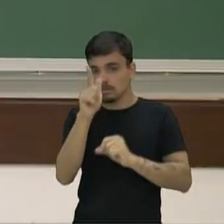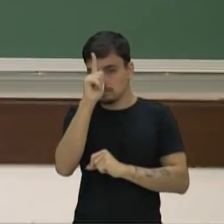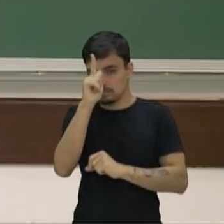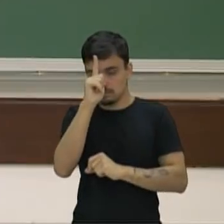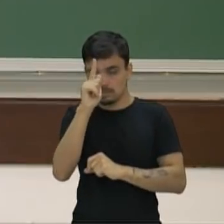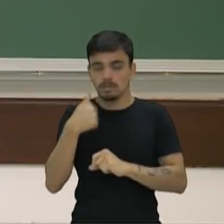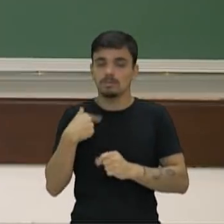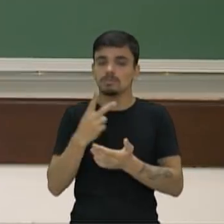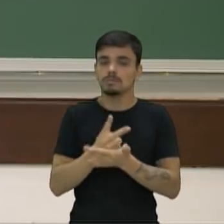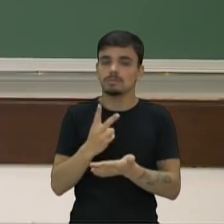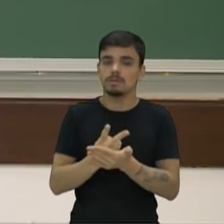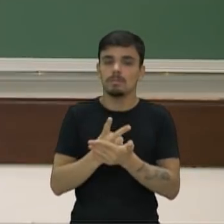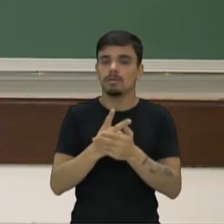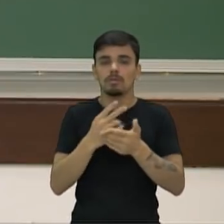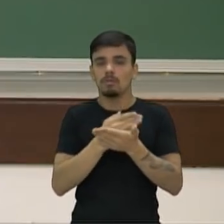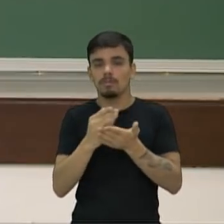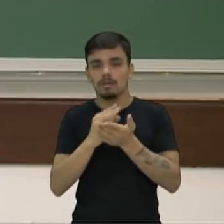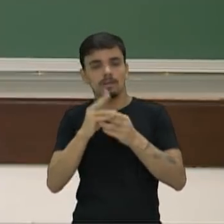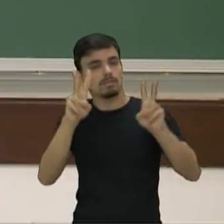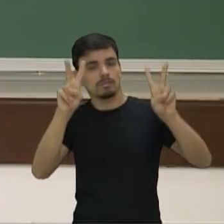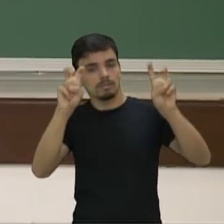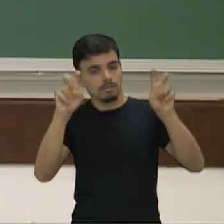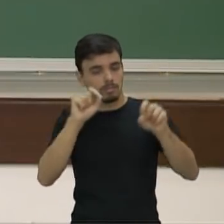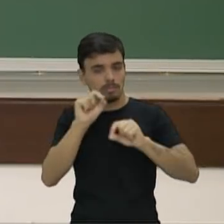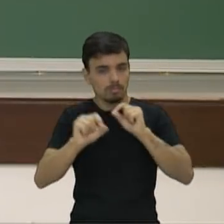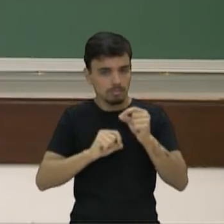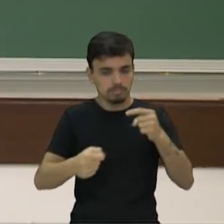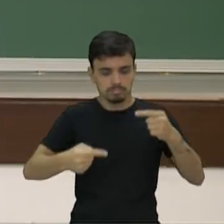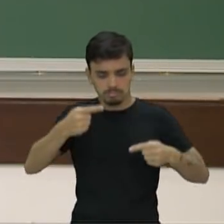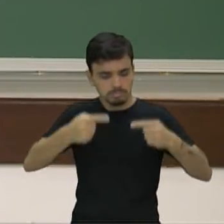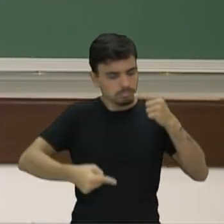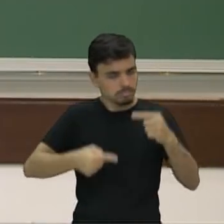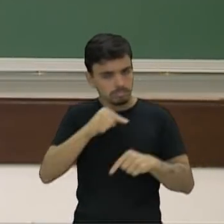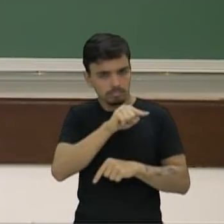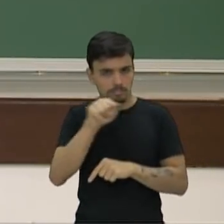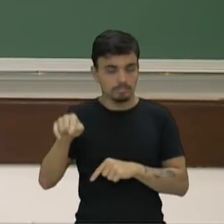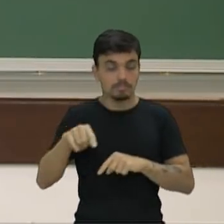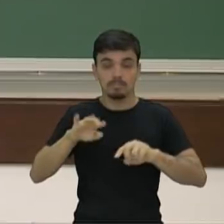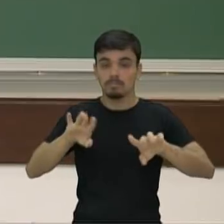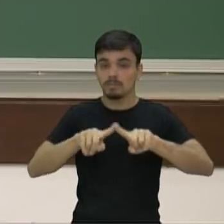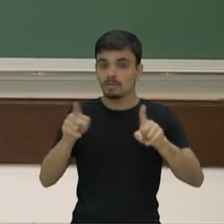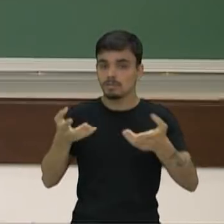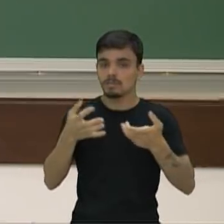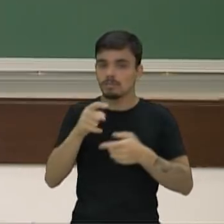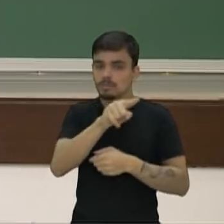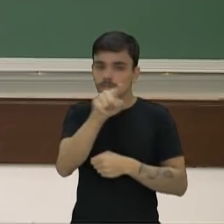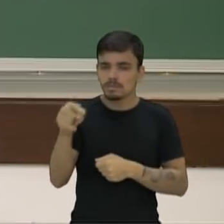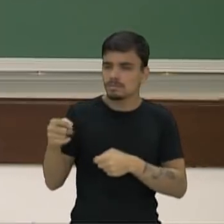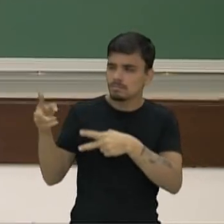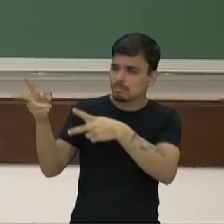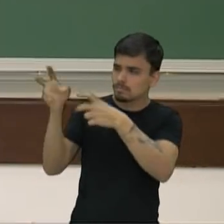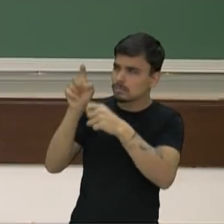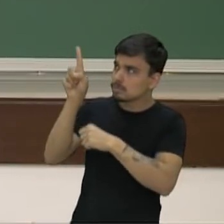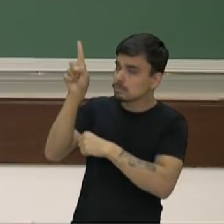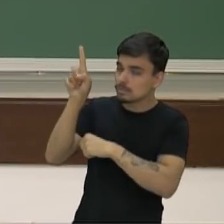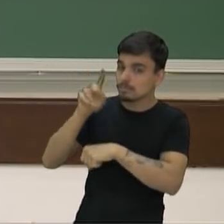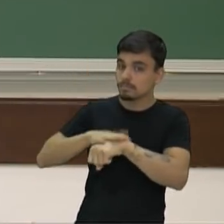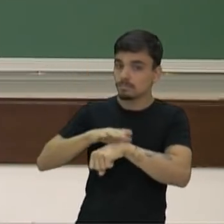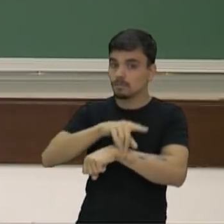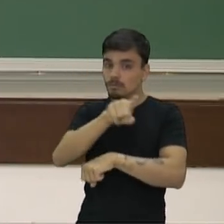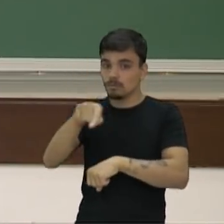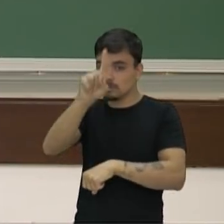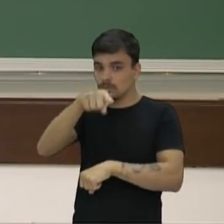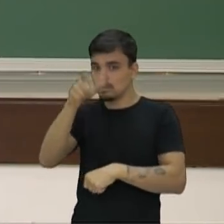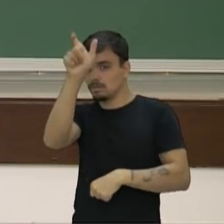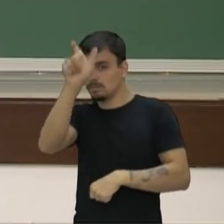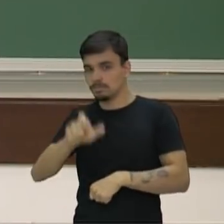começa nosso tema fazendo uma discussão, trazendo uma problemática. E agora eu gostaria que vocês analisassem, é o momento de vocês agora são